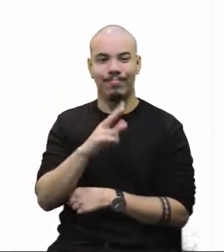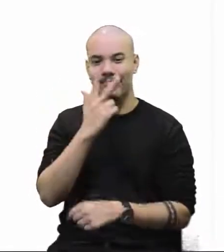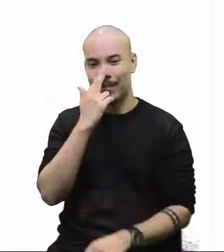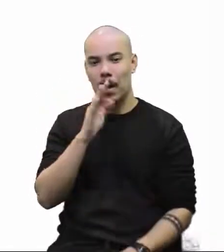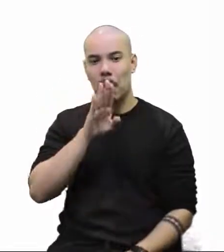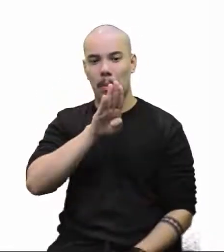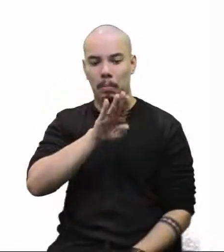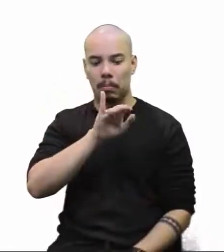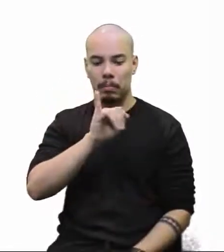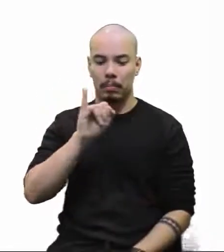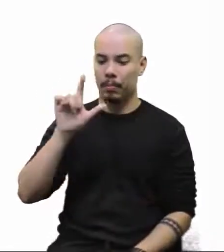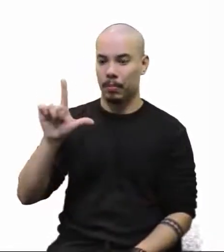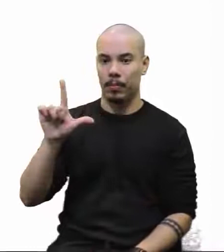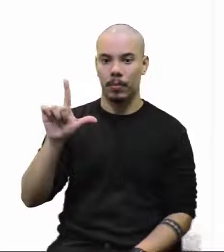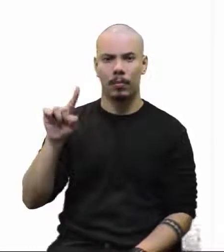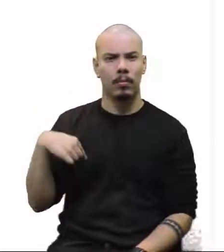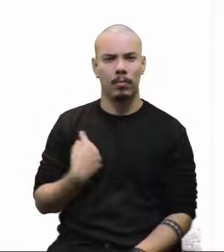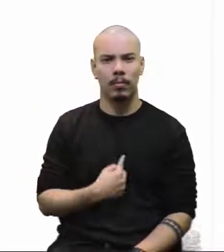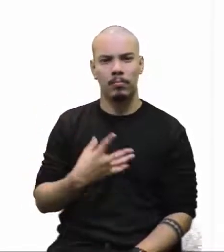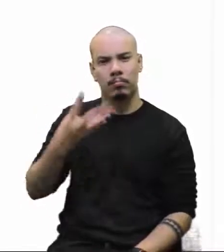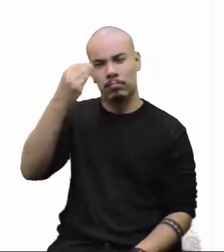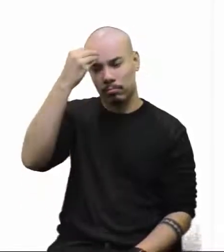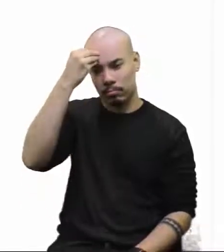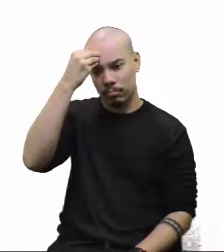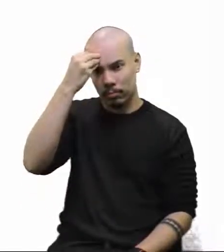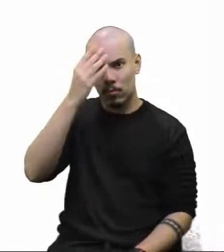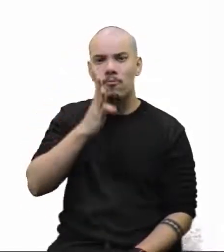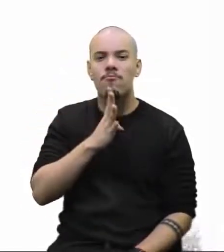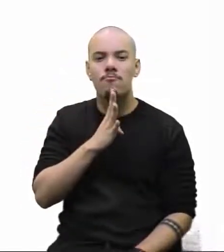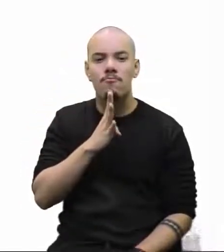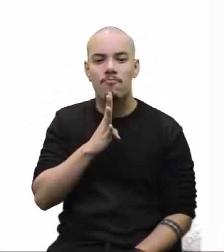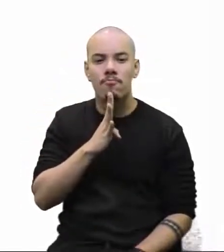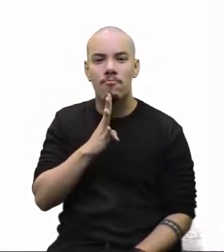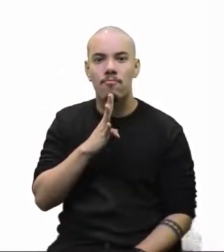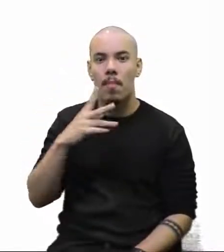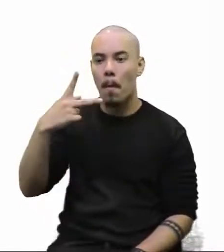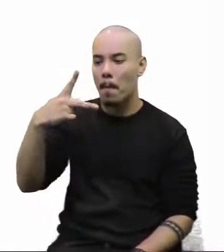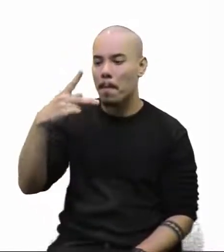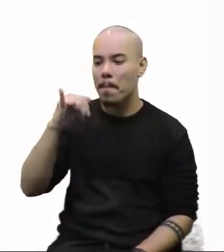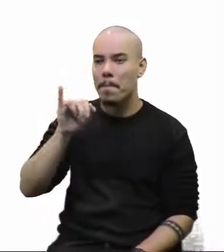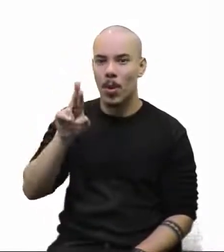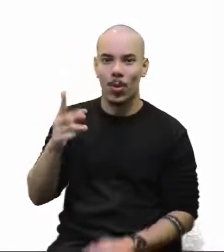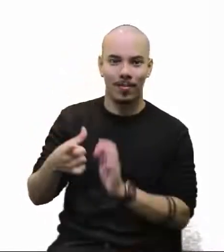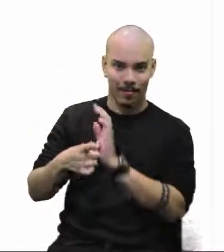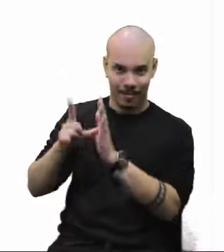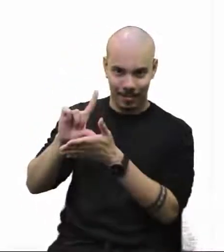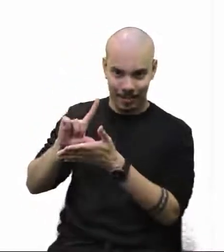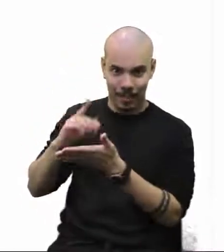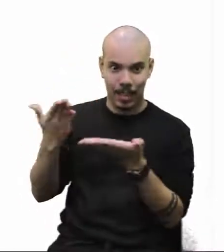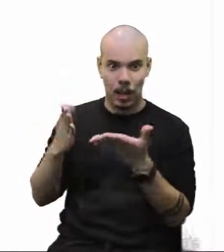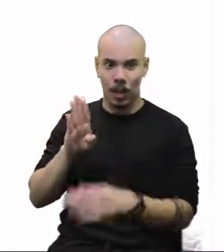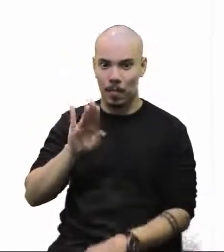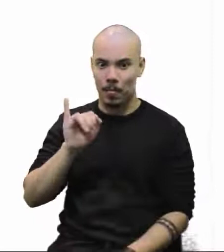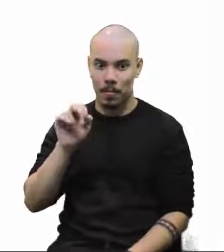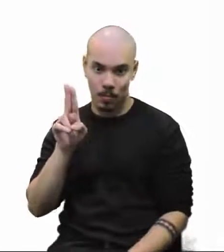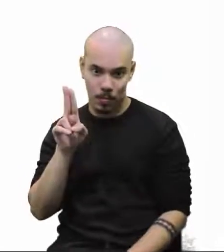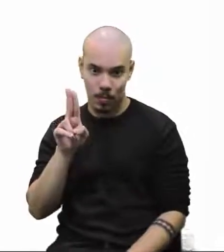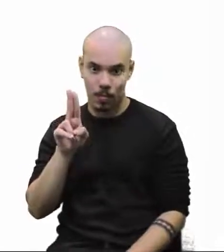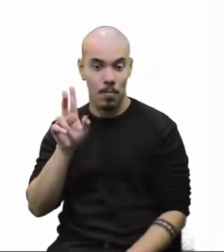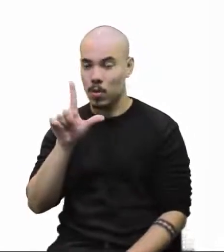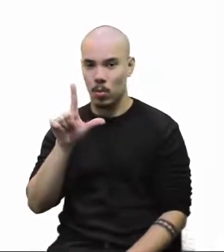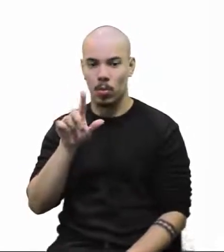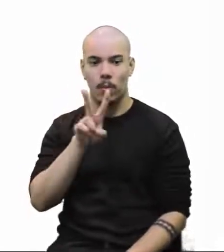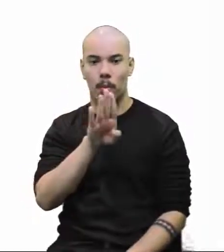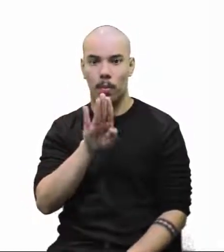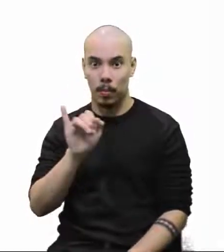Bill sendo de θ. Tinha um Conhece o Bill? Tinha um Pio, agora tem um Bill. Olha aí. É evolução. Só que o Pio é com U, o Bill é